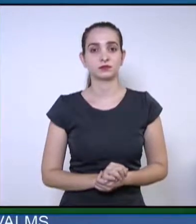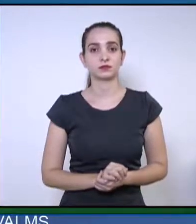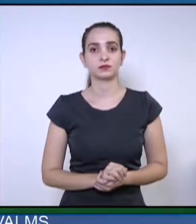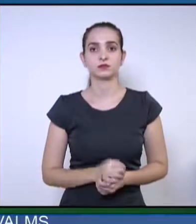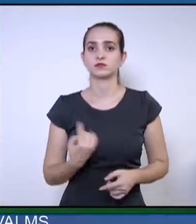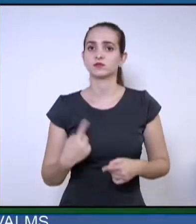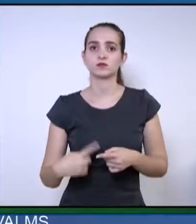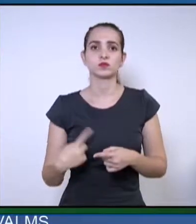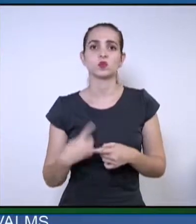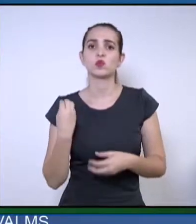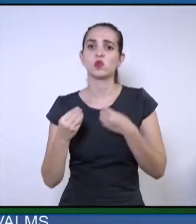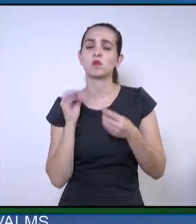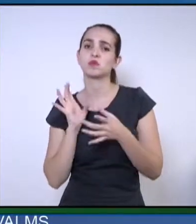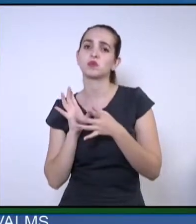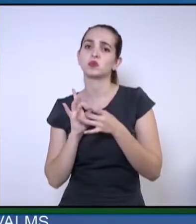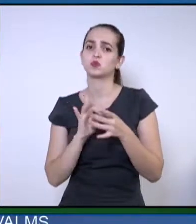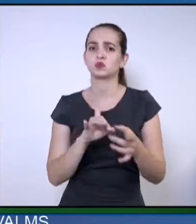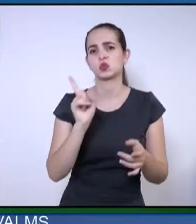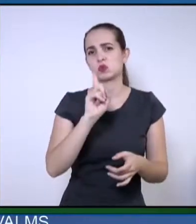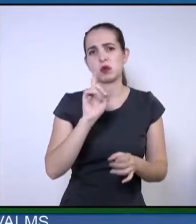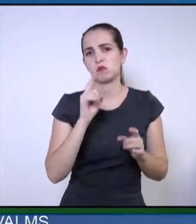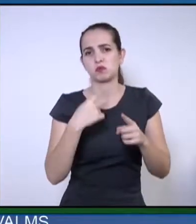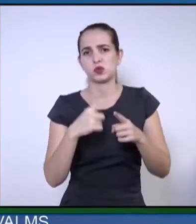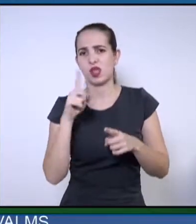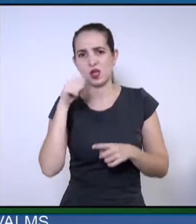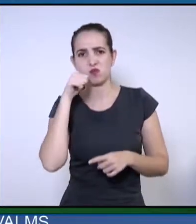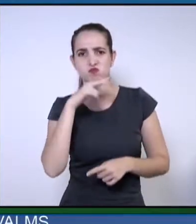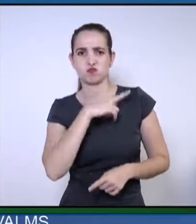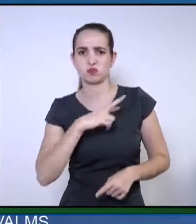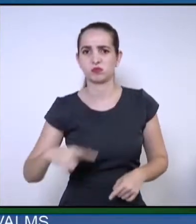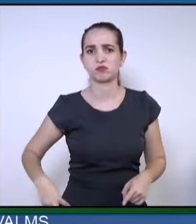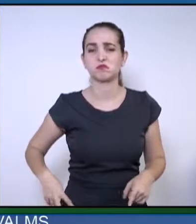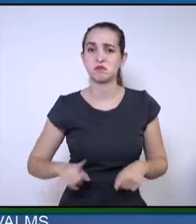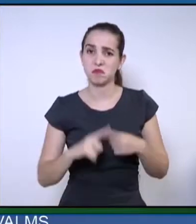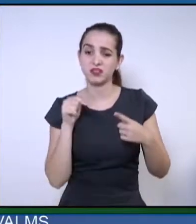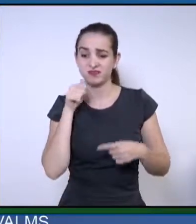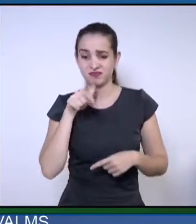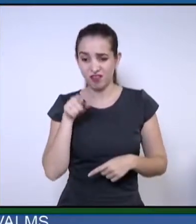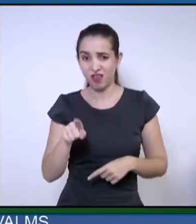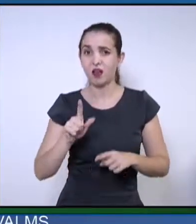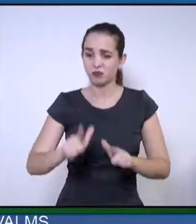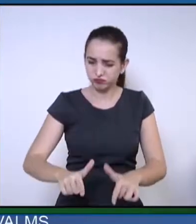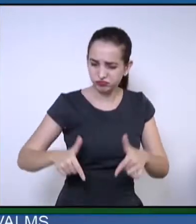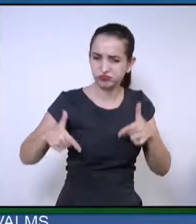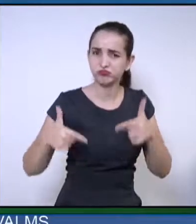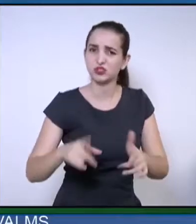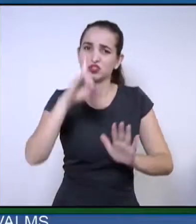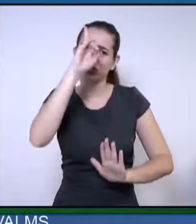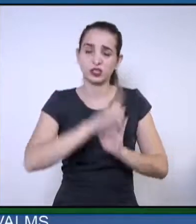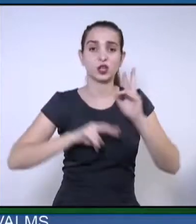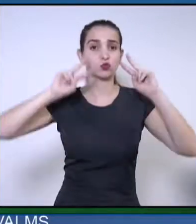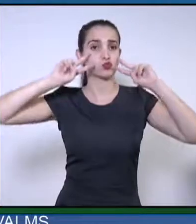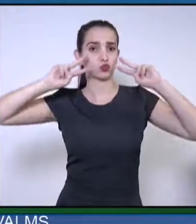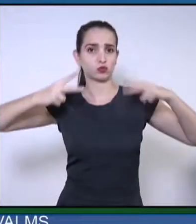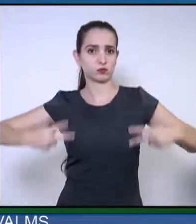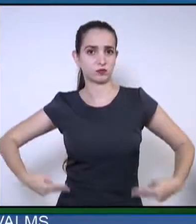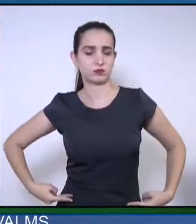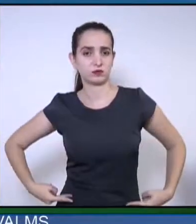Pela forma, não é porque é uma vereadora, mas é uma ativista, defensora dos direitos humanos,